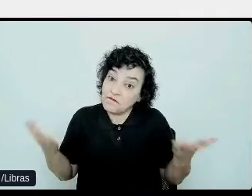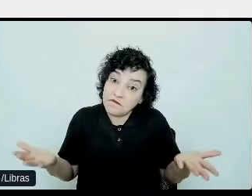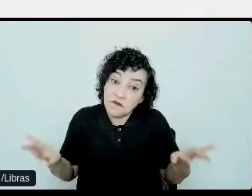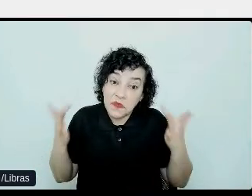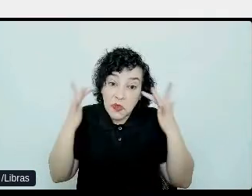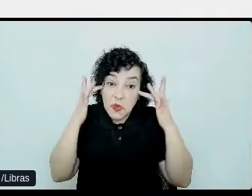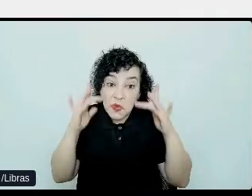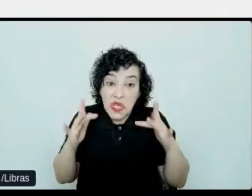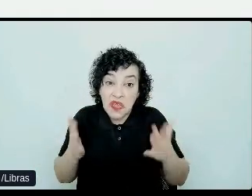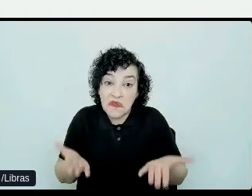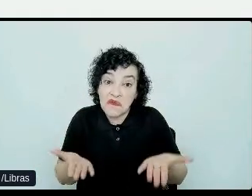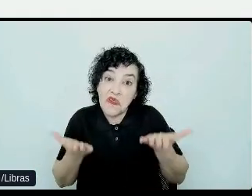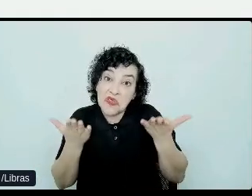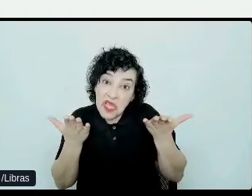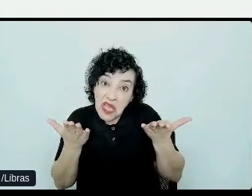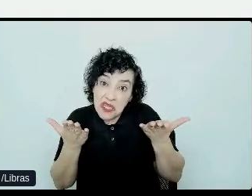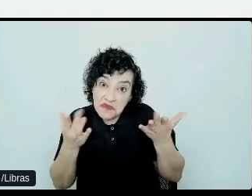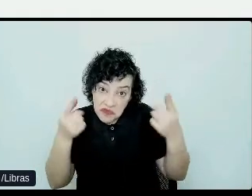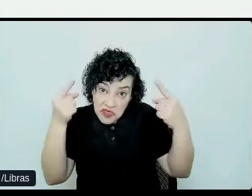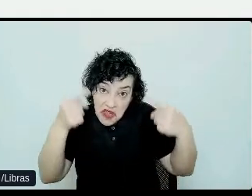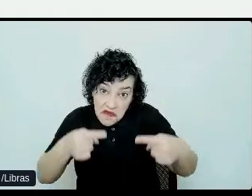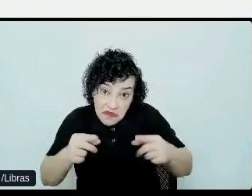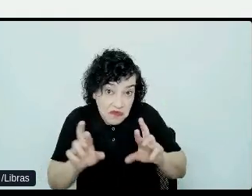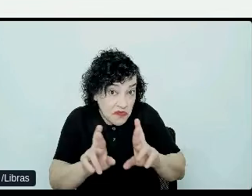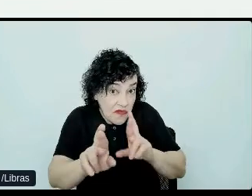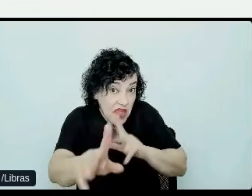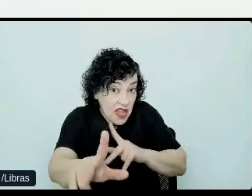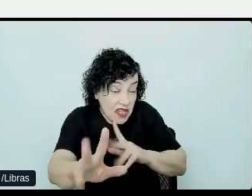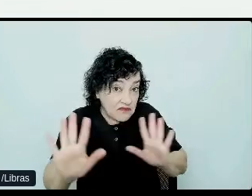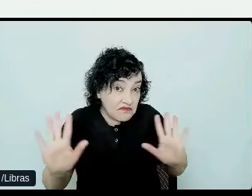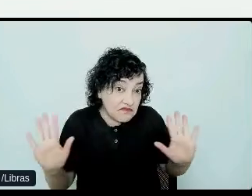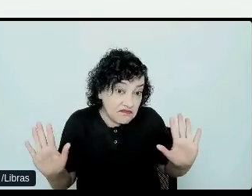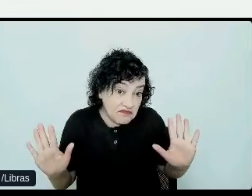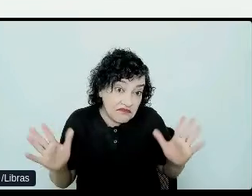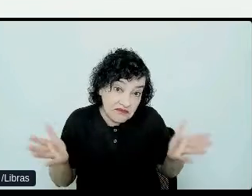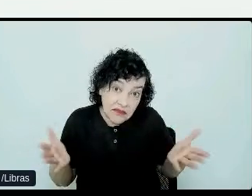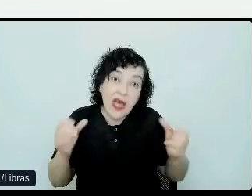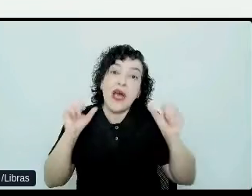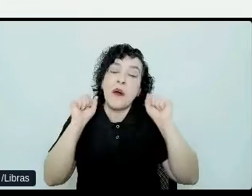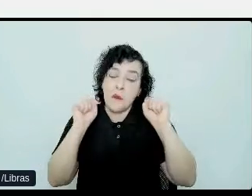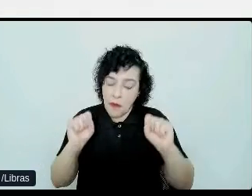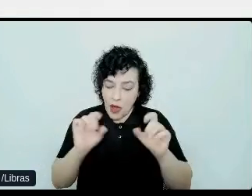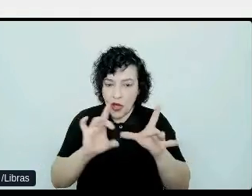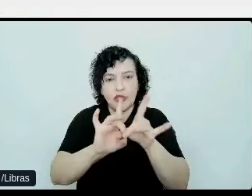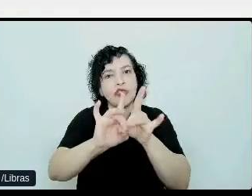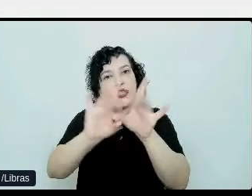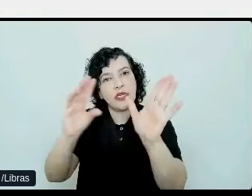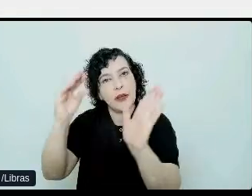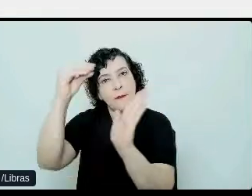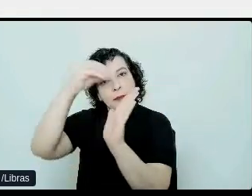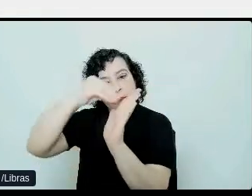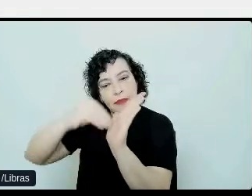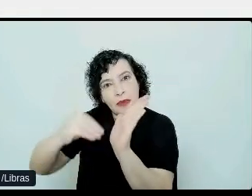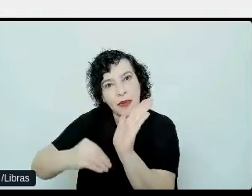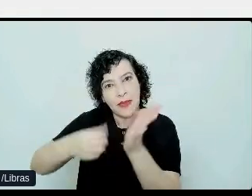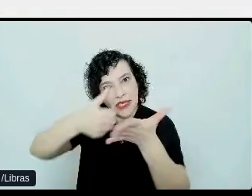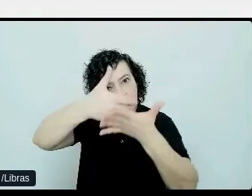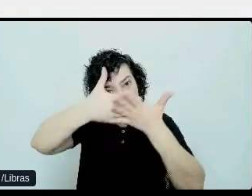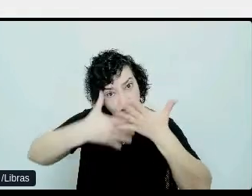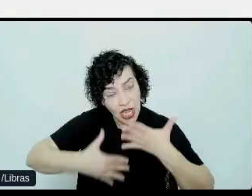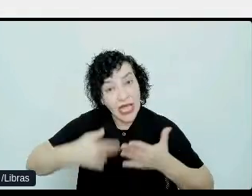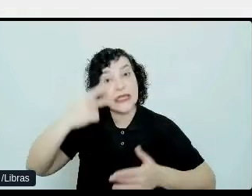vocês tiveram desafios diferentes, né? Se vocês puderem colocar no chat aí quais foram os maiores desafios que vocês